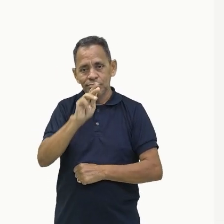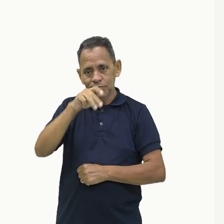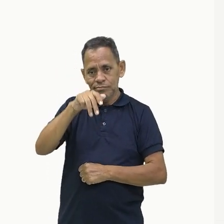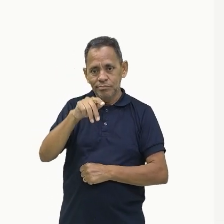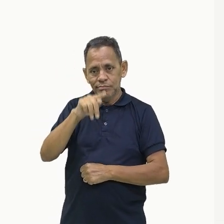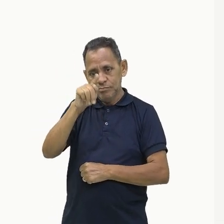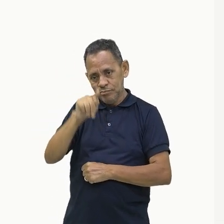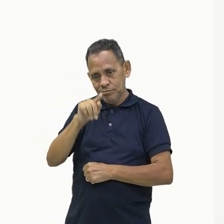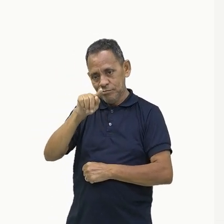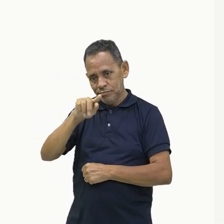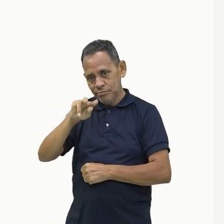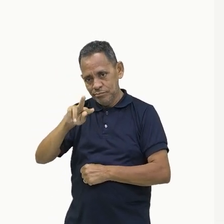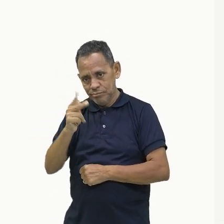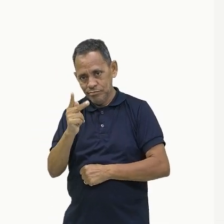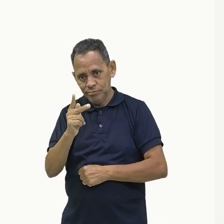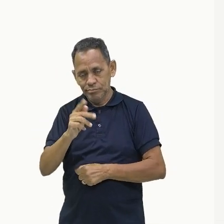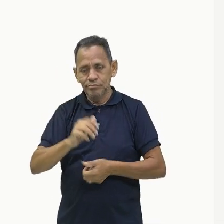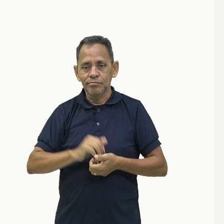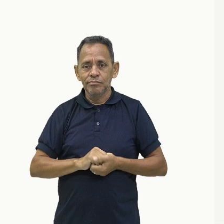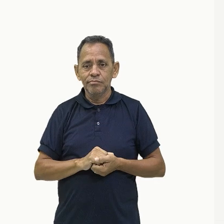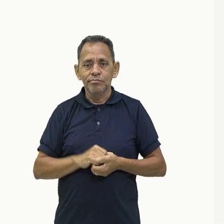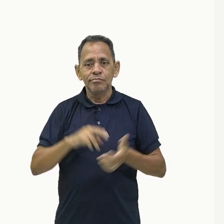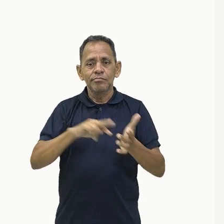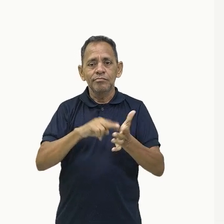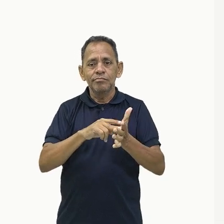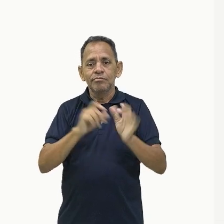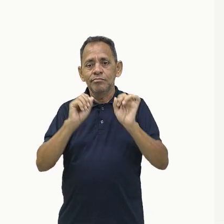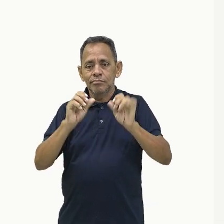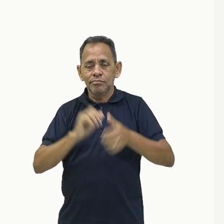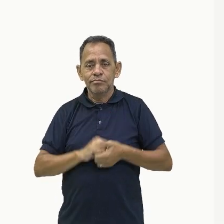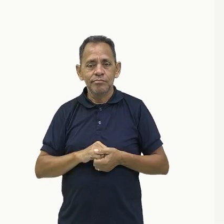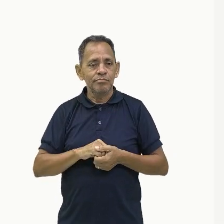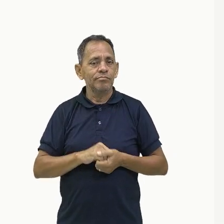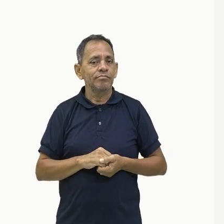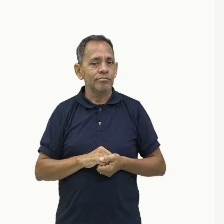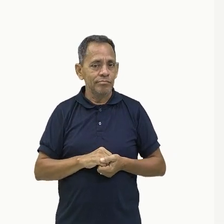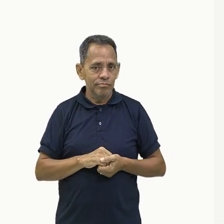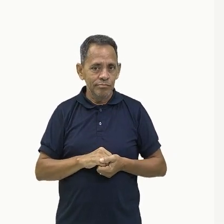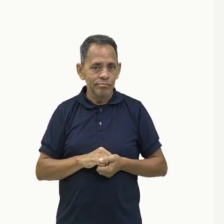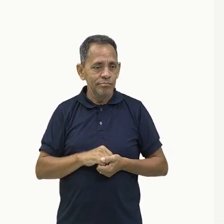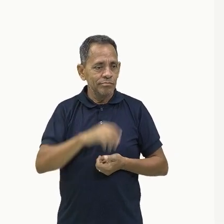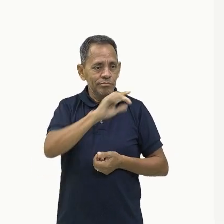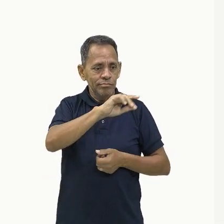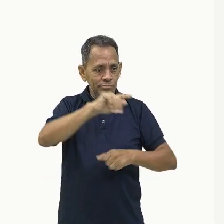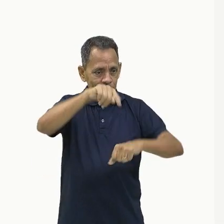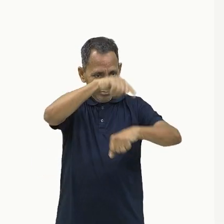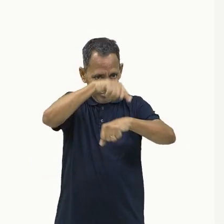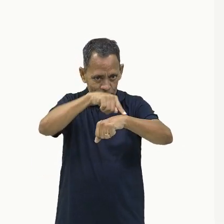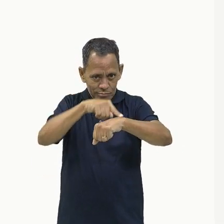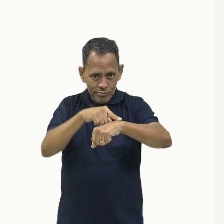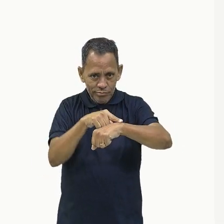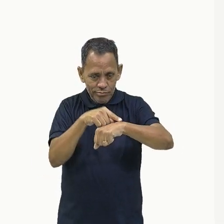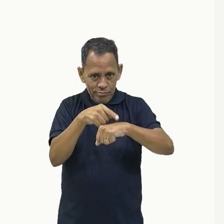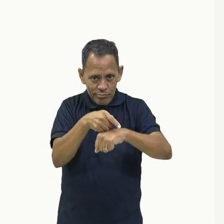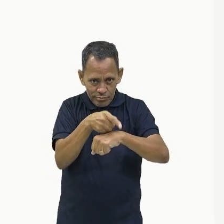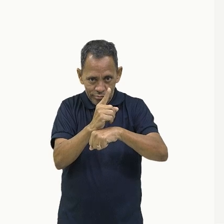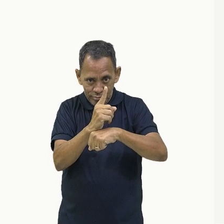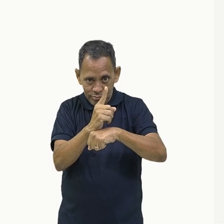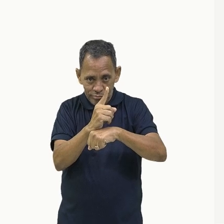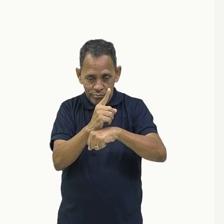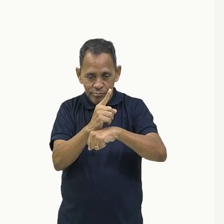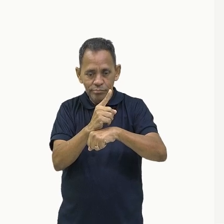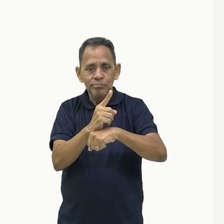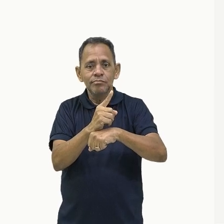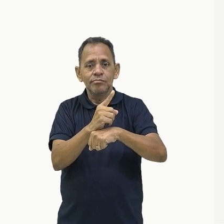130 km por hora. O que significa isso? Significa que a cada hora esse piloto